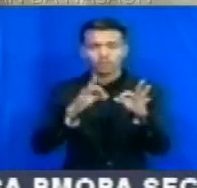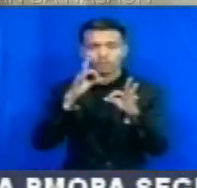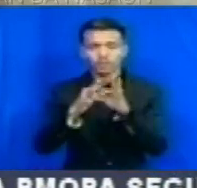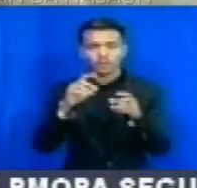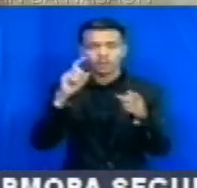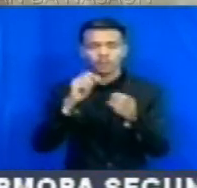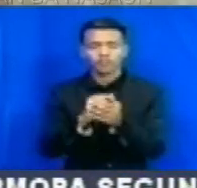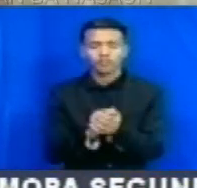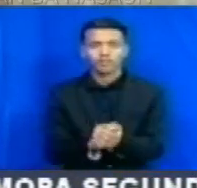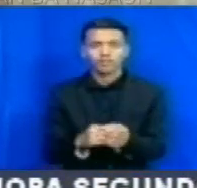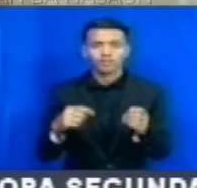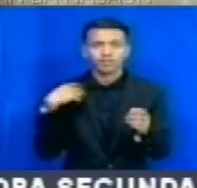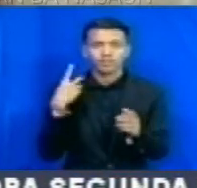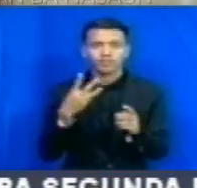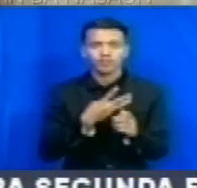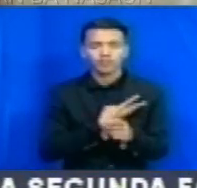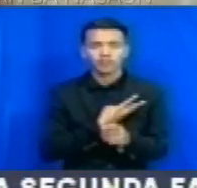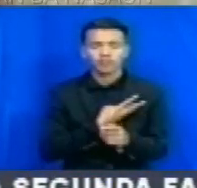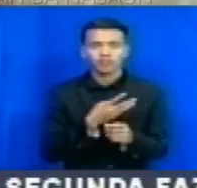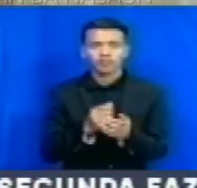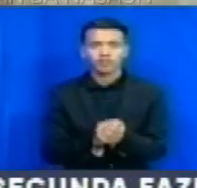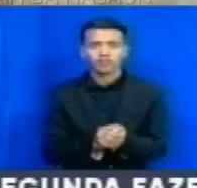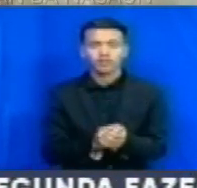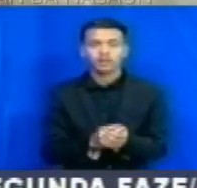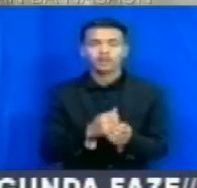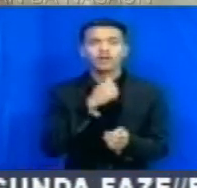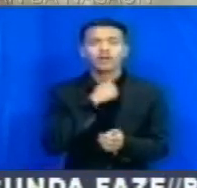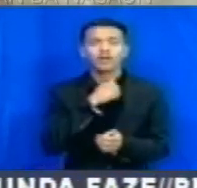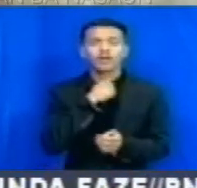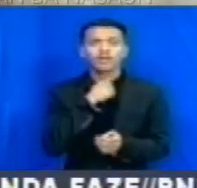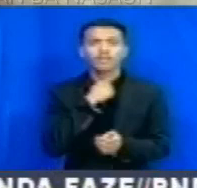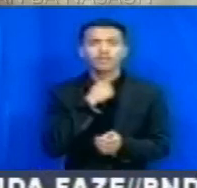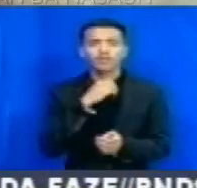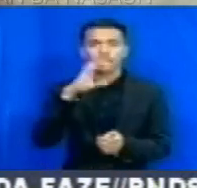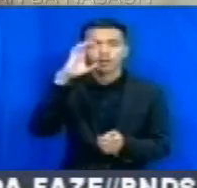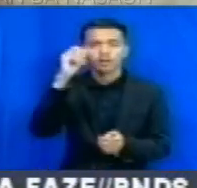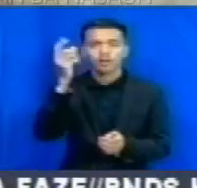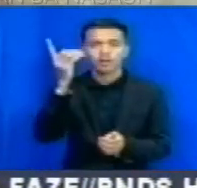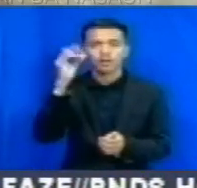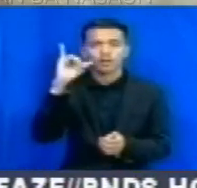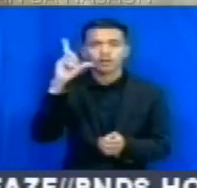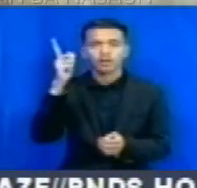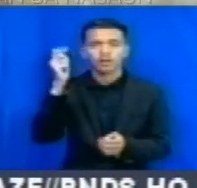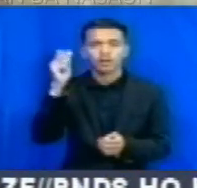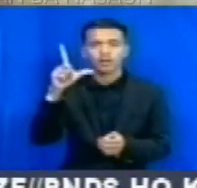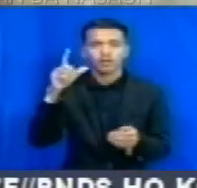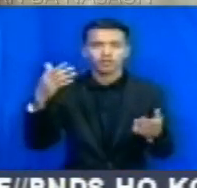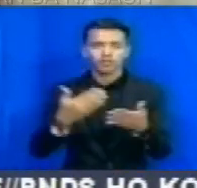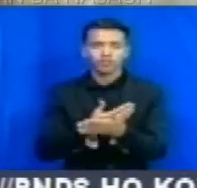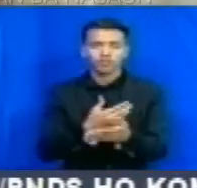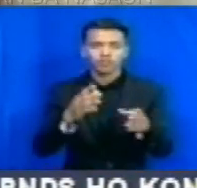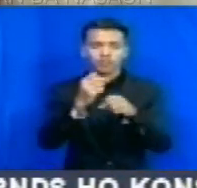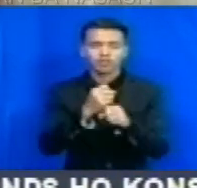fiarmente va itania don amo cardeal fon neve magasumi